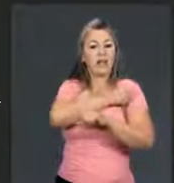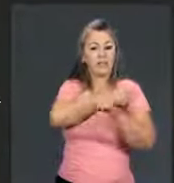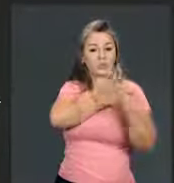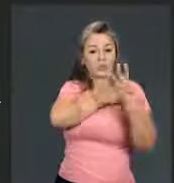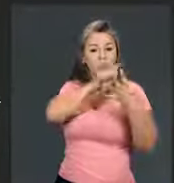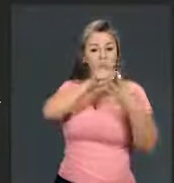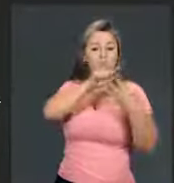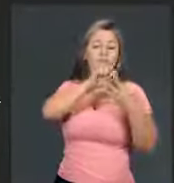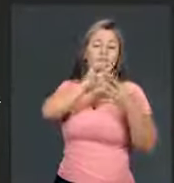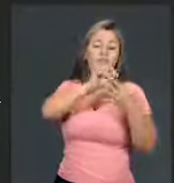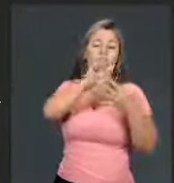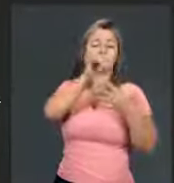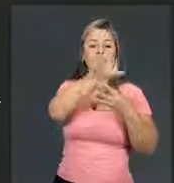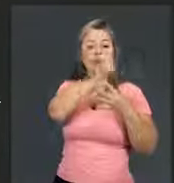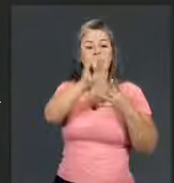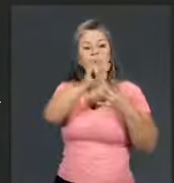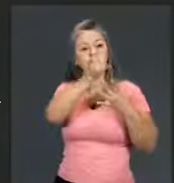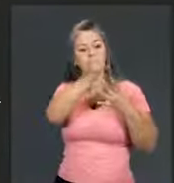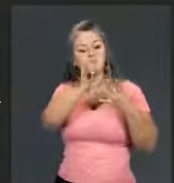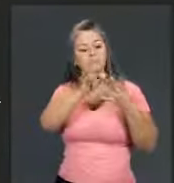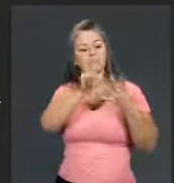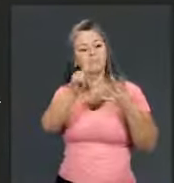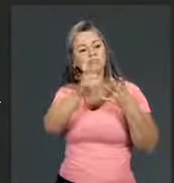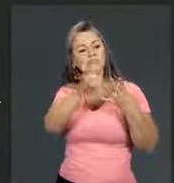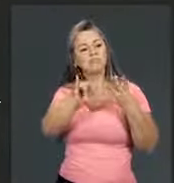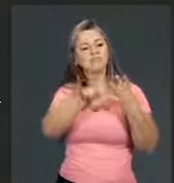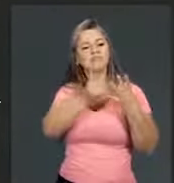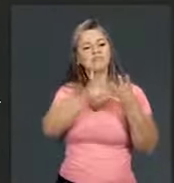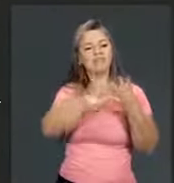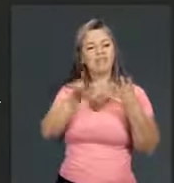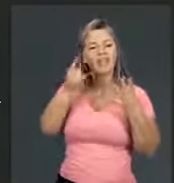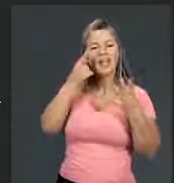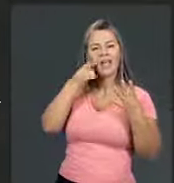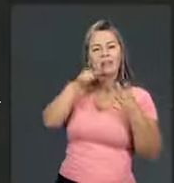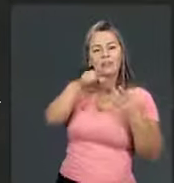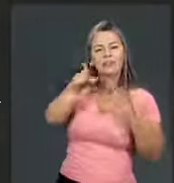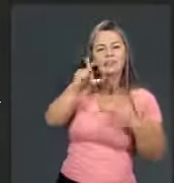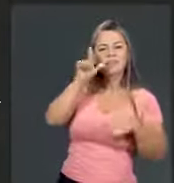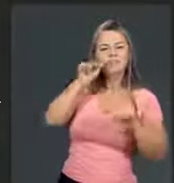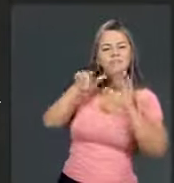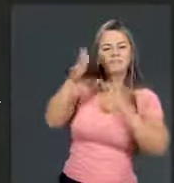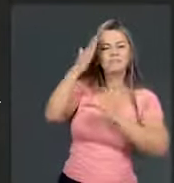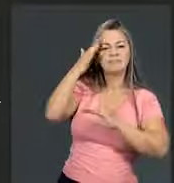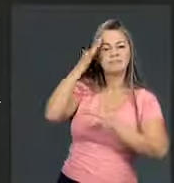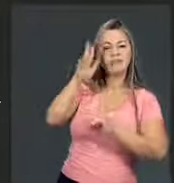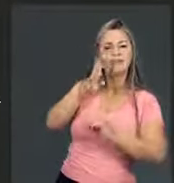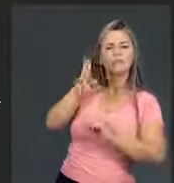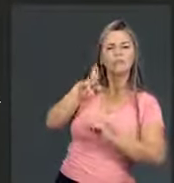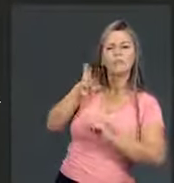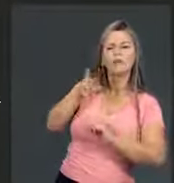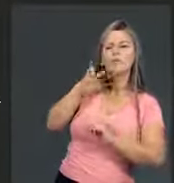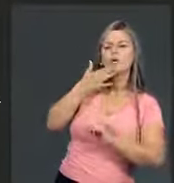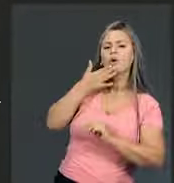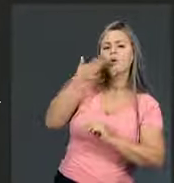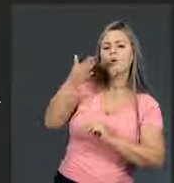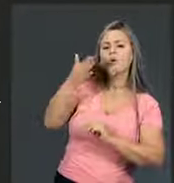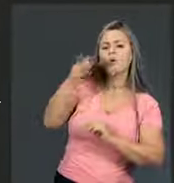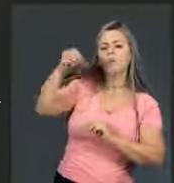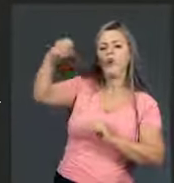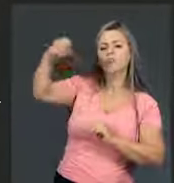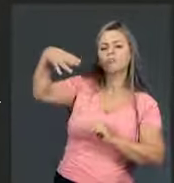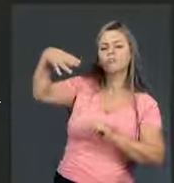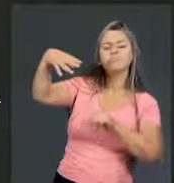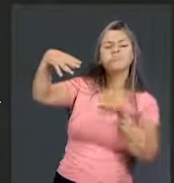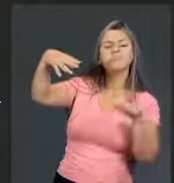estudantes. Considerando-se essas 4 ligações, é correto afirmar que a lâmpada vai acender apenas